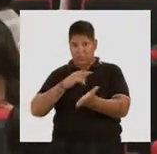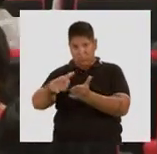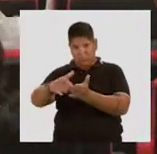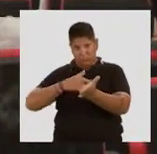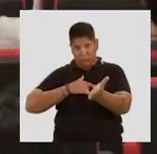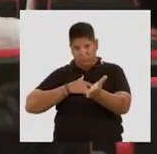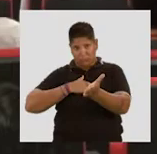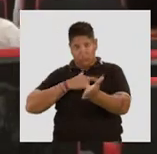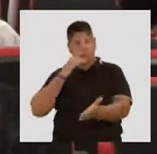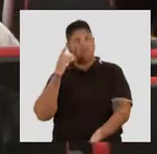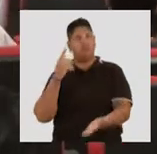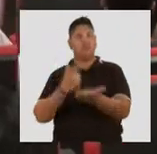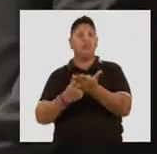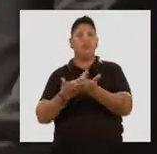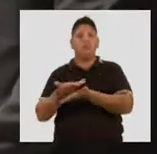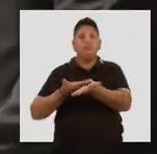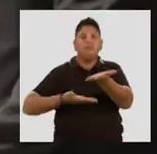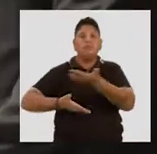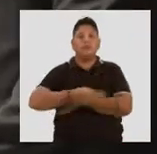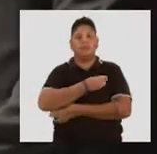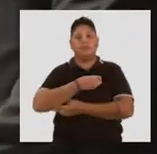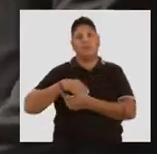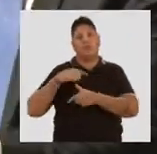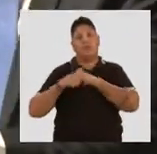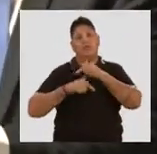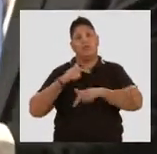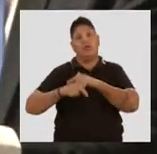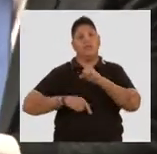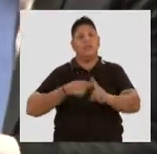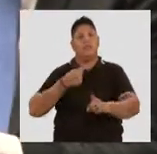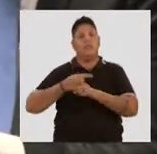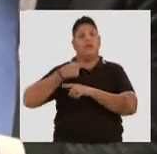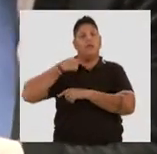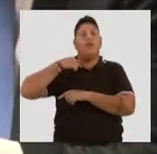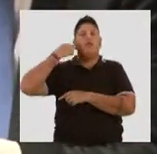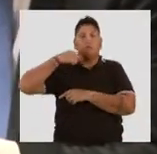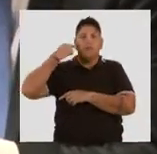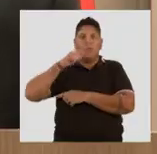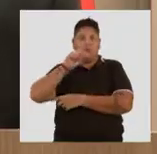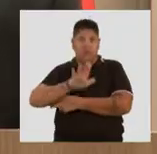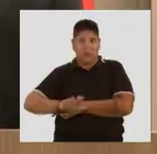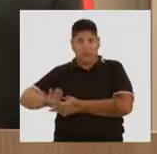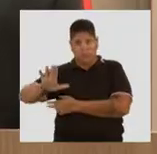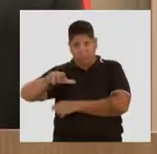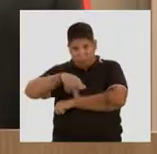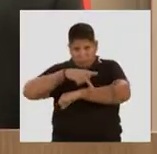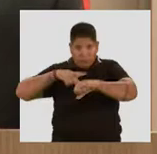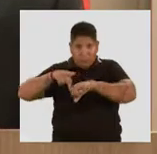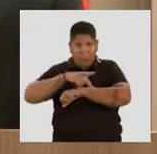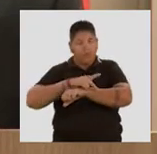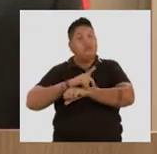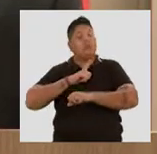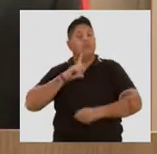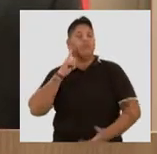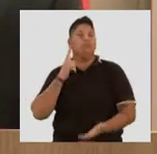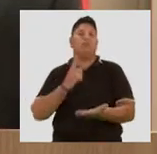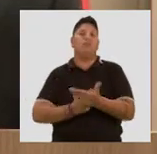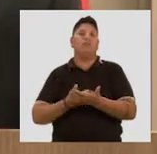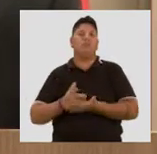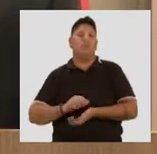assinado o termo de cooperação técnica entre o MPT e a Advocacia Geral da União, que reforça a atuação conjunta